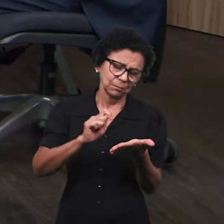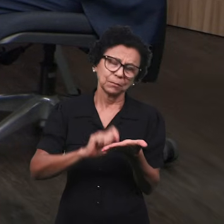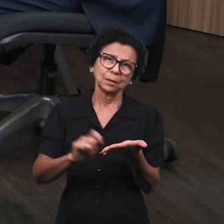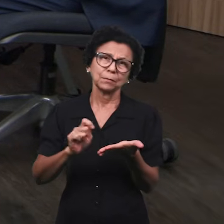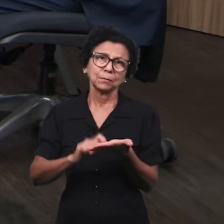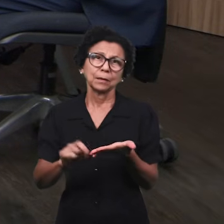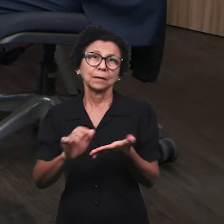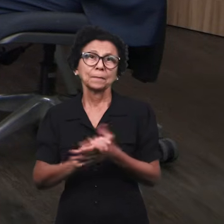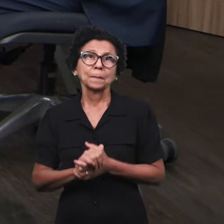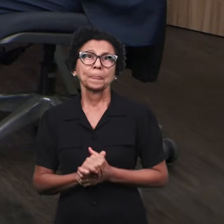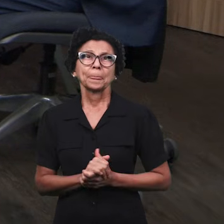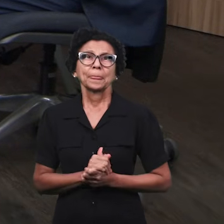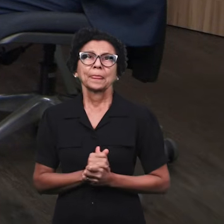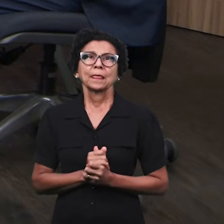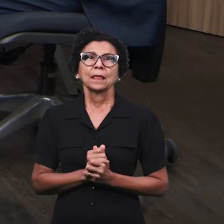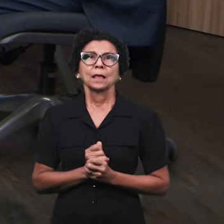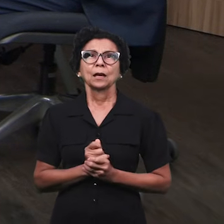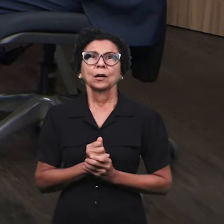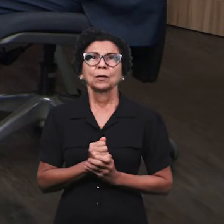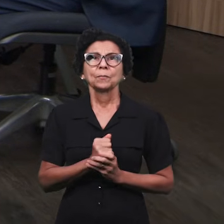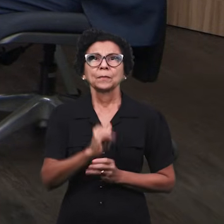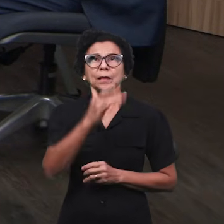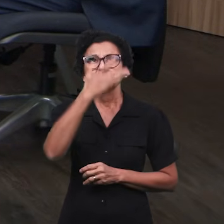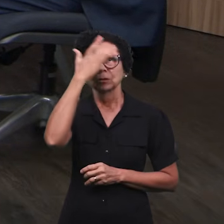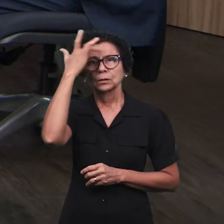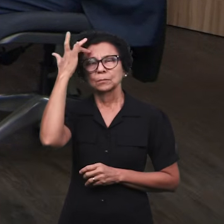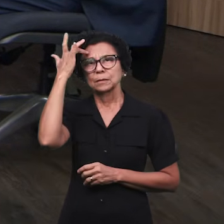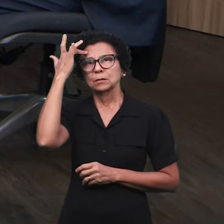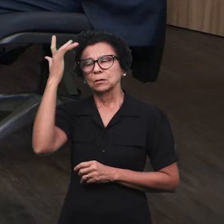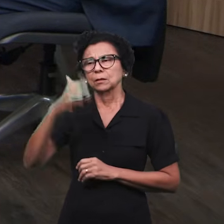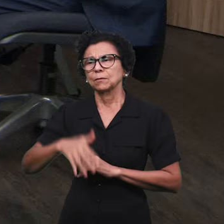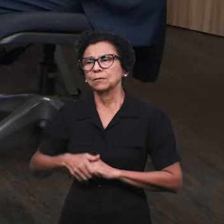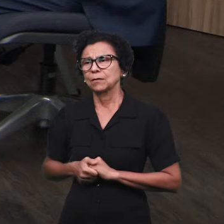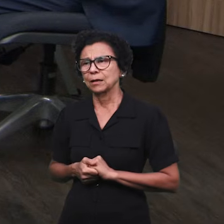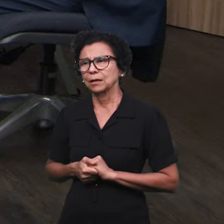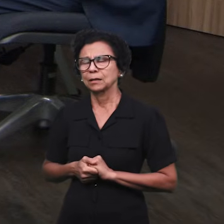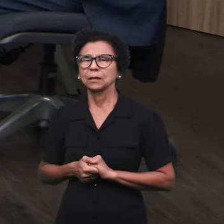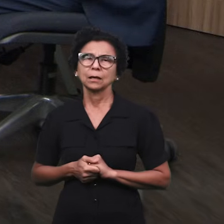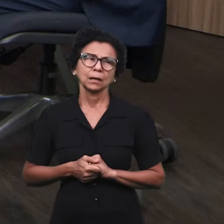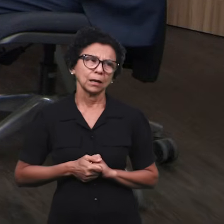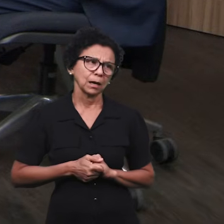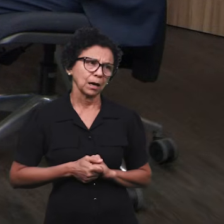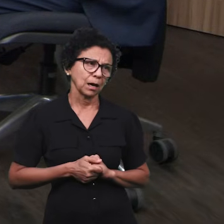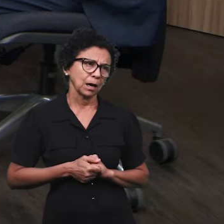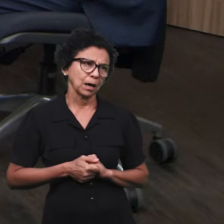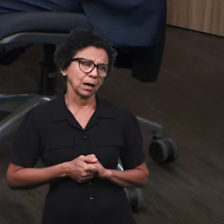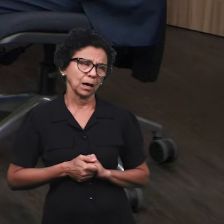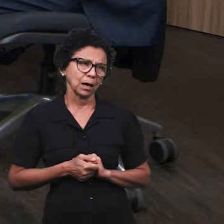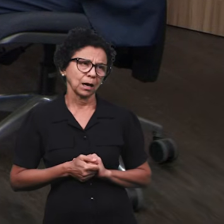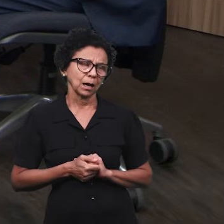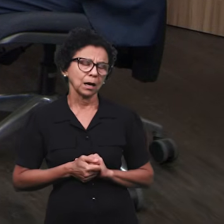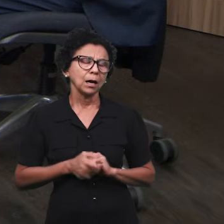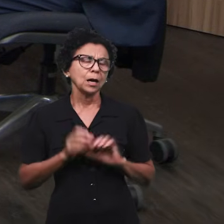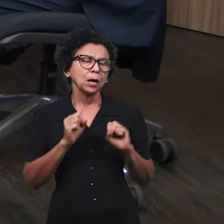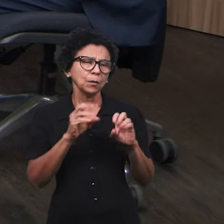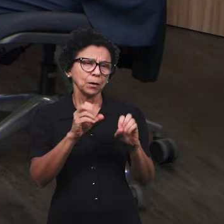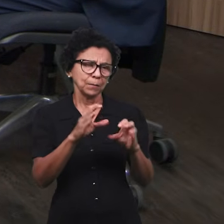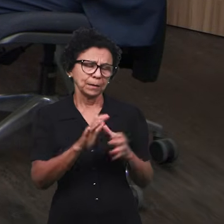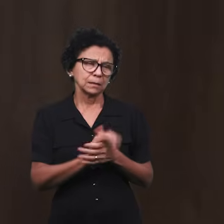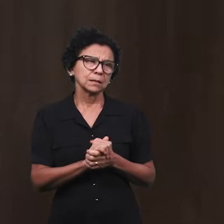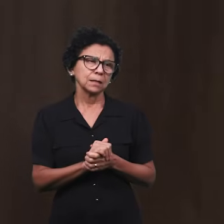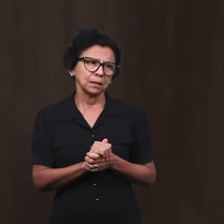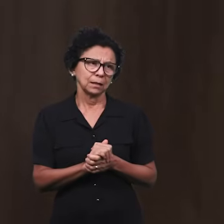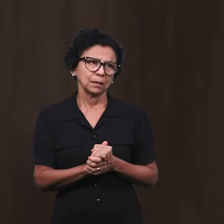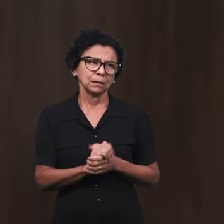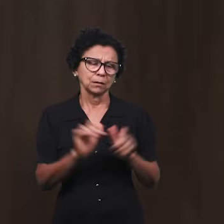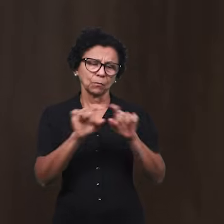quando a pessoa fala, me ensina a nascer um novo dia. Não, não ensino, porque não dá para fazer nasceu um novo dia. Não dá, porque não é nascer,